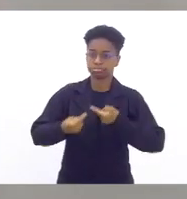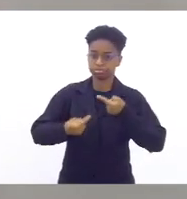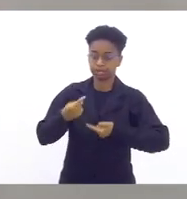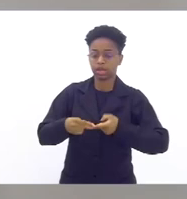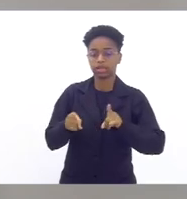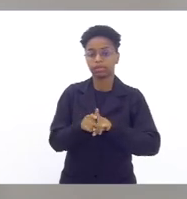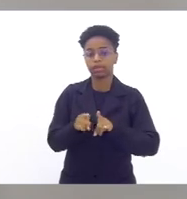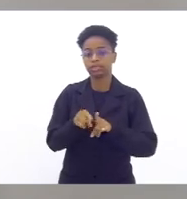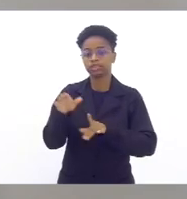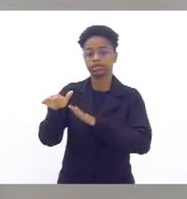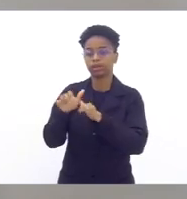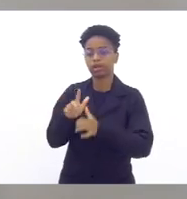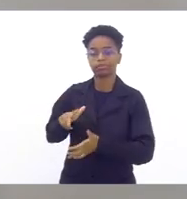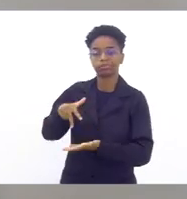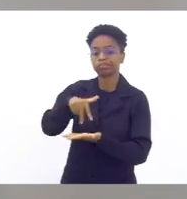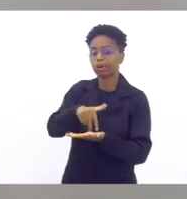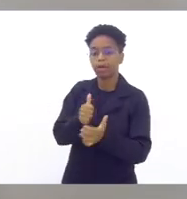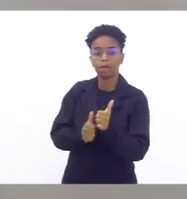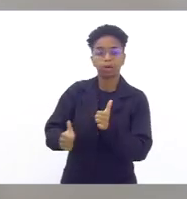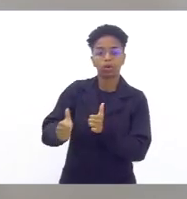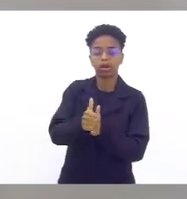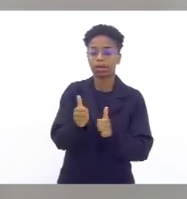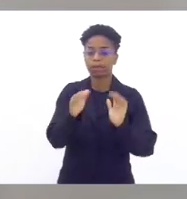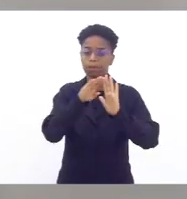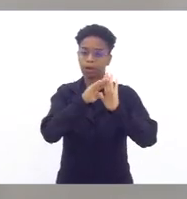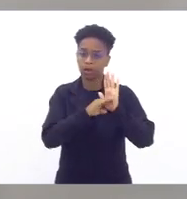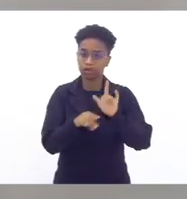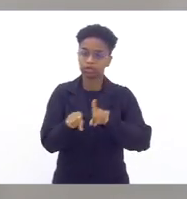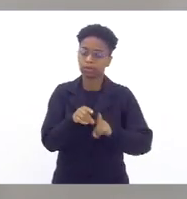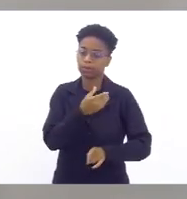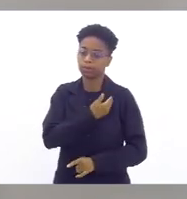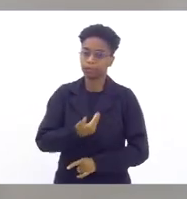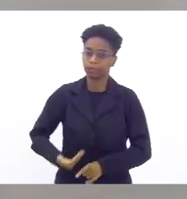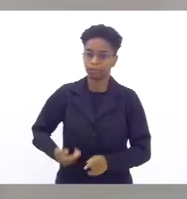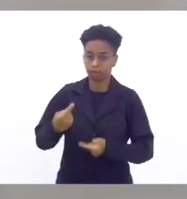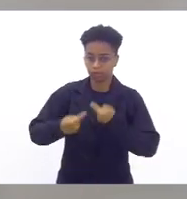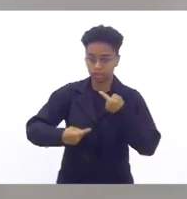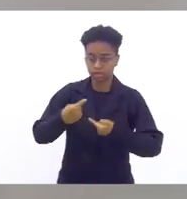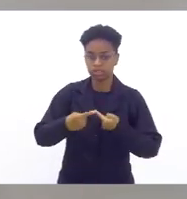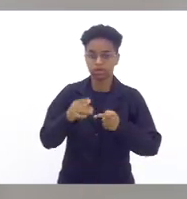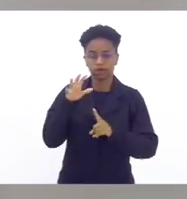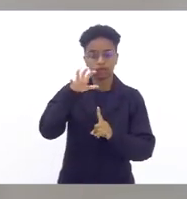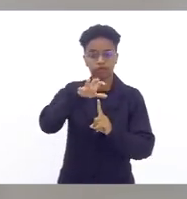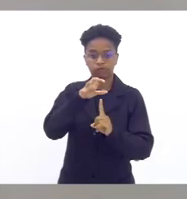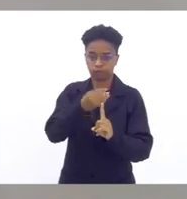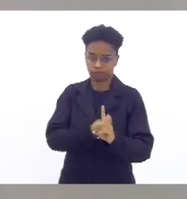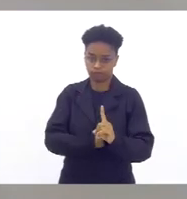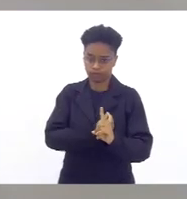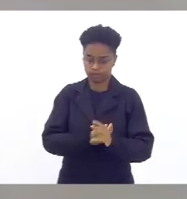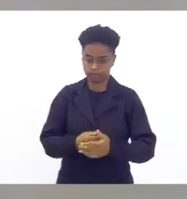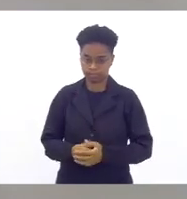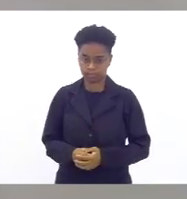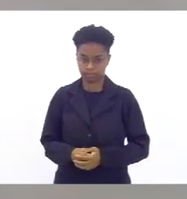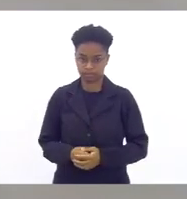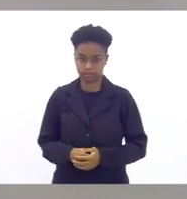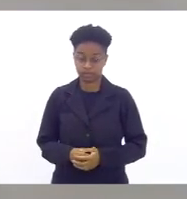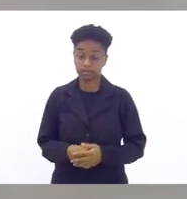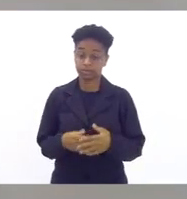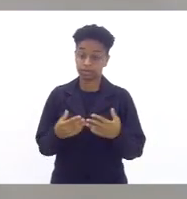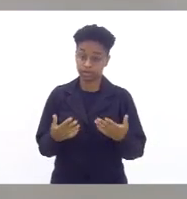Juventude como protagonista de pautas de políticas públicas que afetam diretamente suas vidas E aí